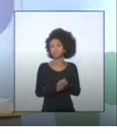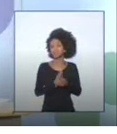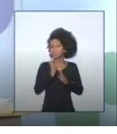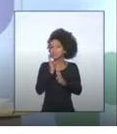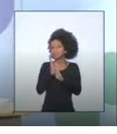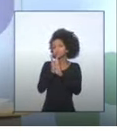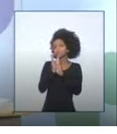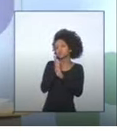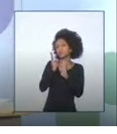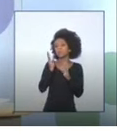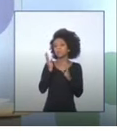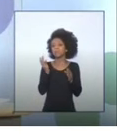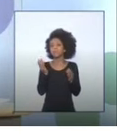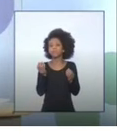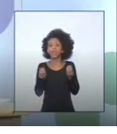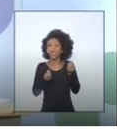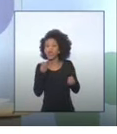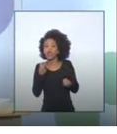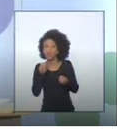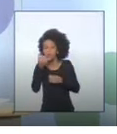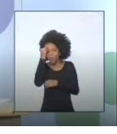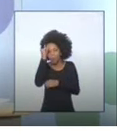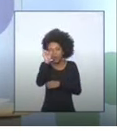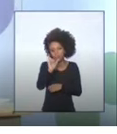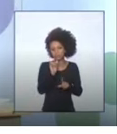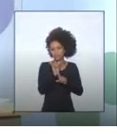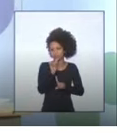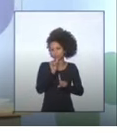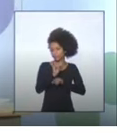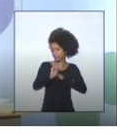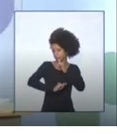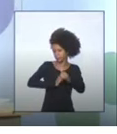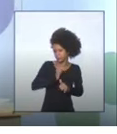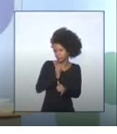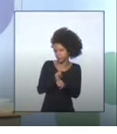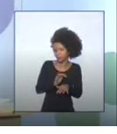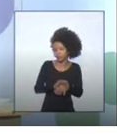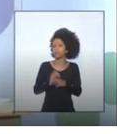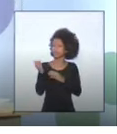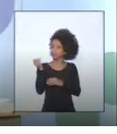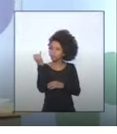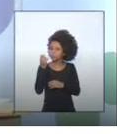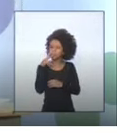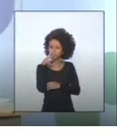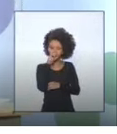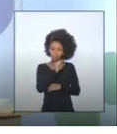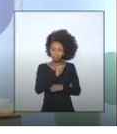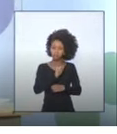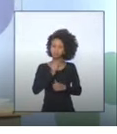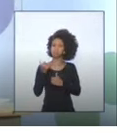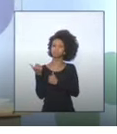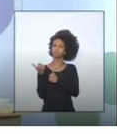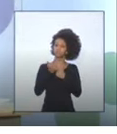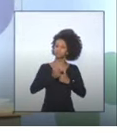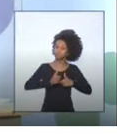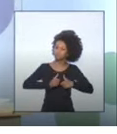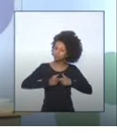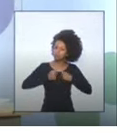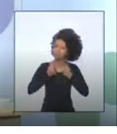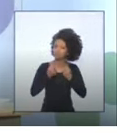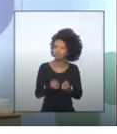as ações que a gente pode evitar o cyberbullying? É super importante, então, a gente está reforçando essas ações e não está